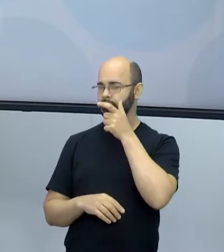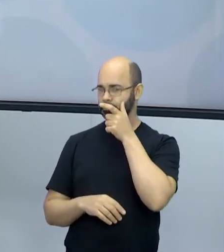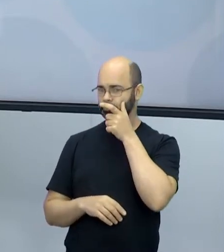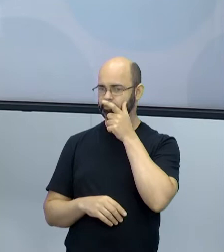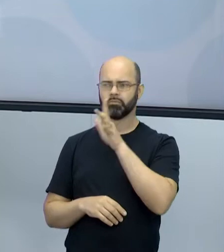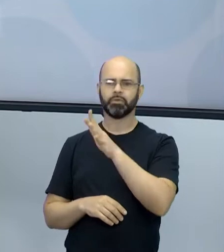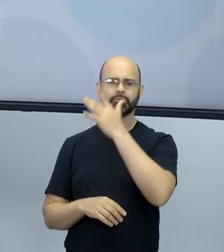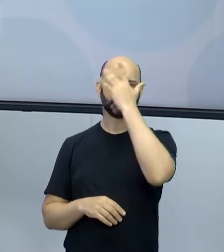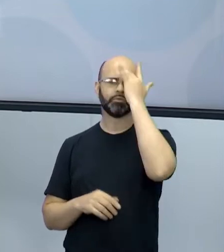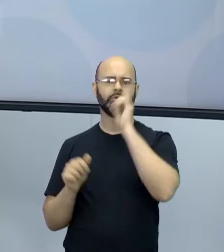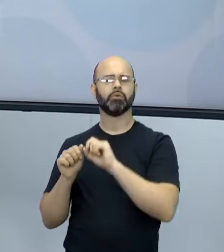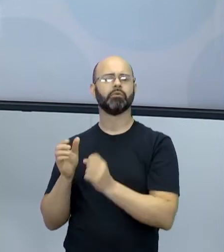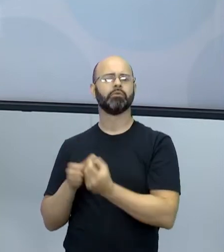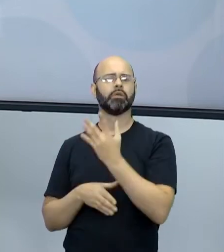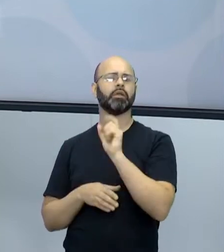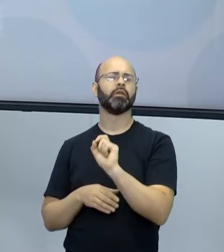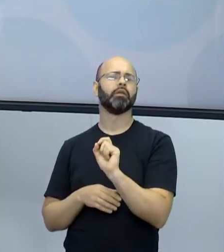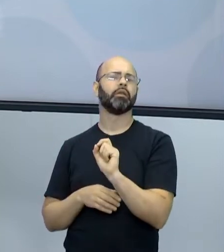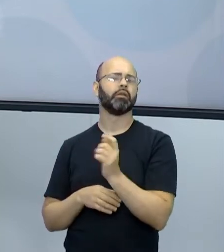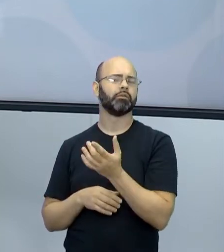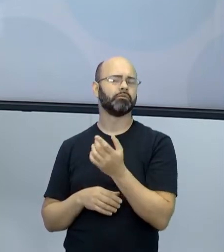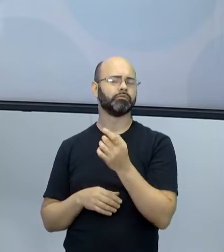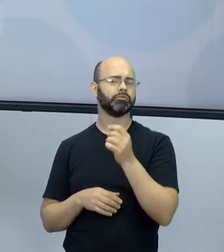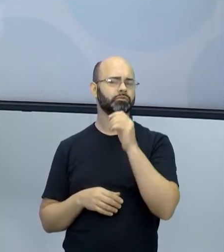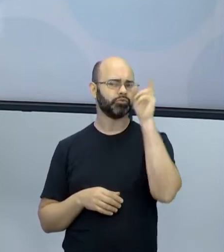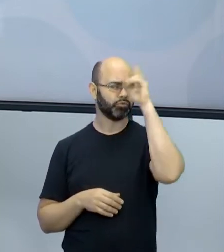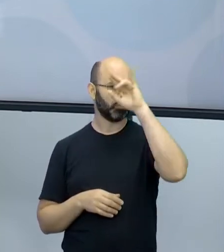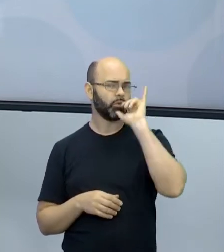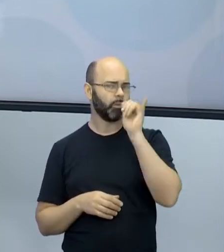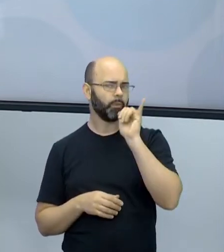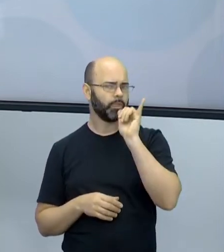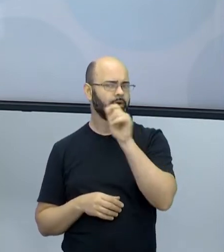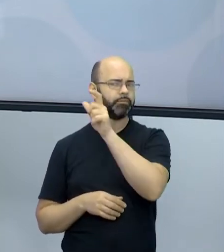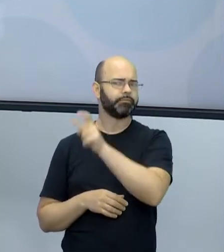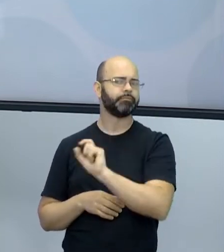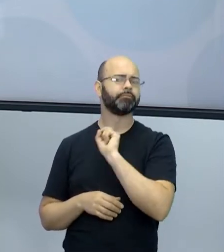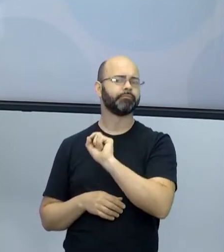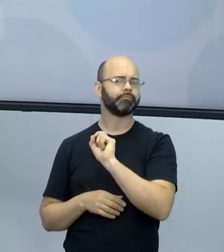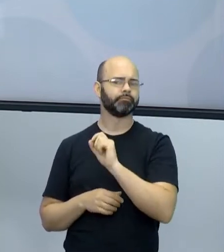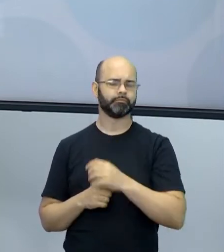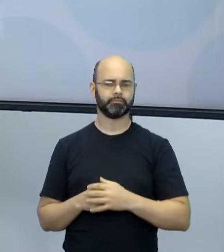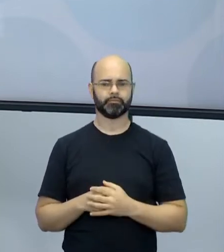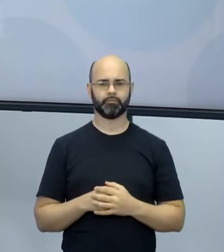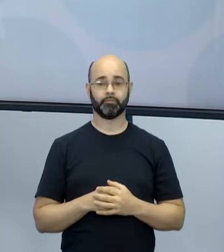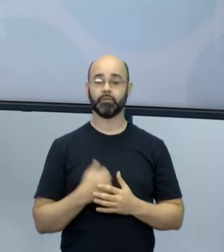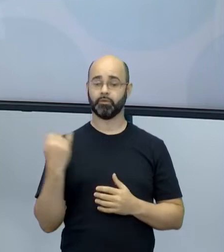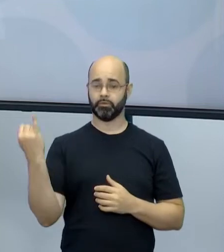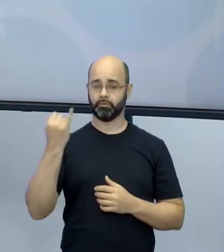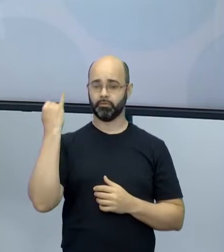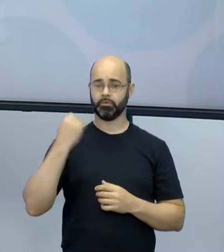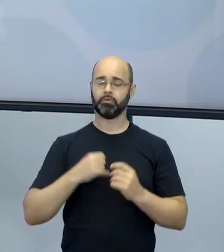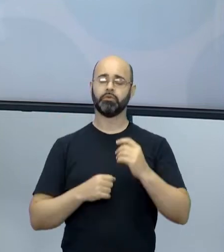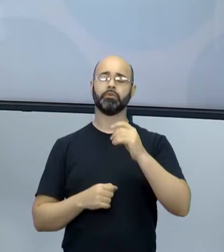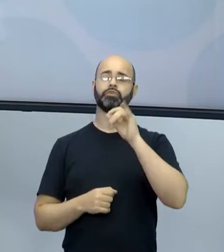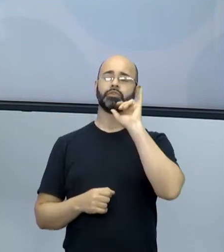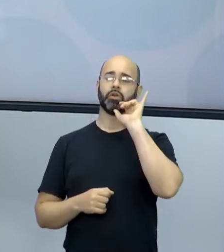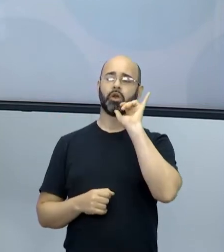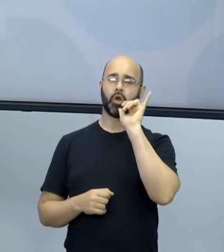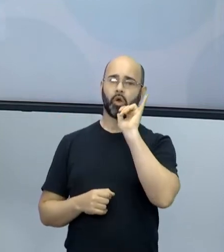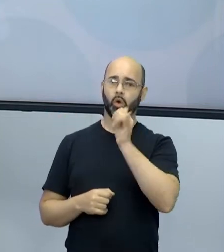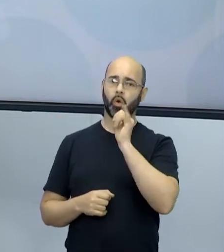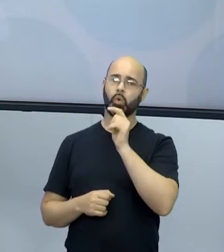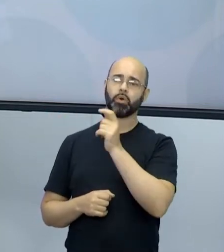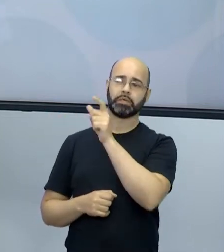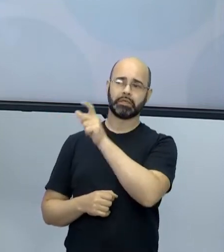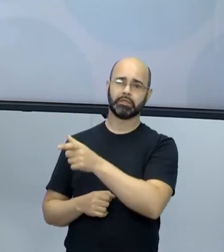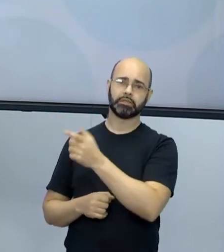o filme? Quem está contando a história? Porque isso é importante. Quem está contando a história é tão ou